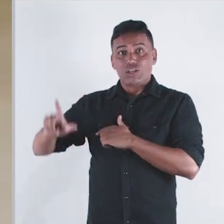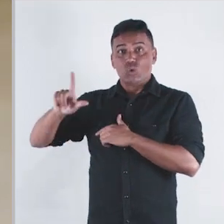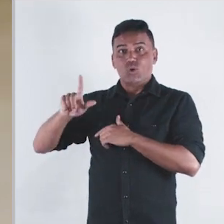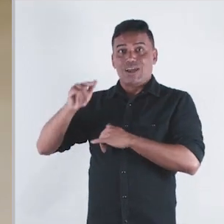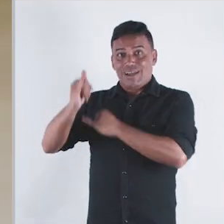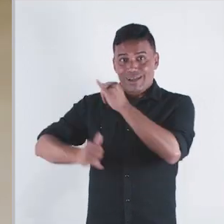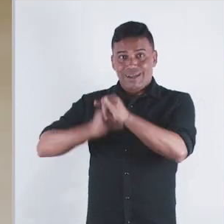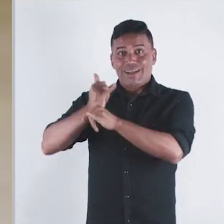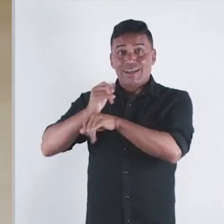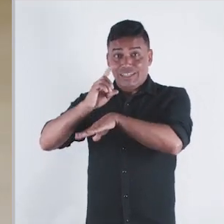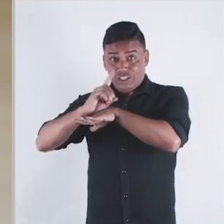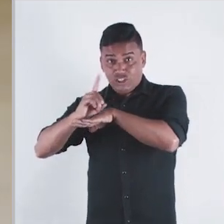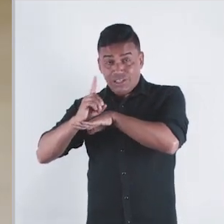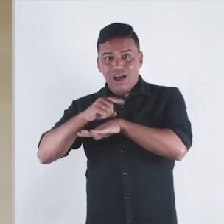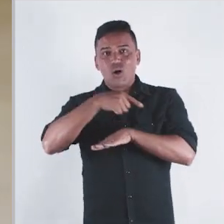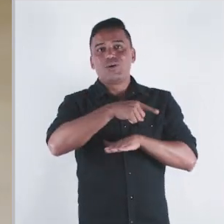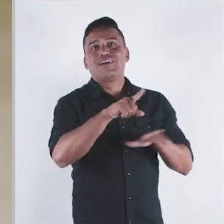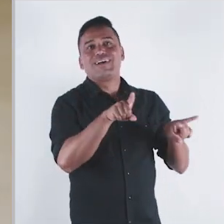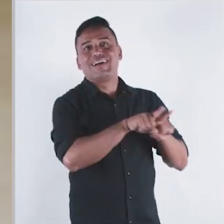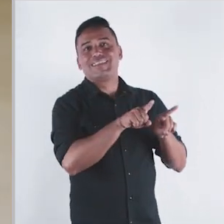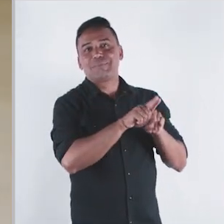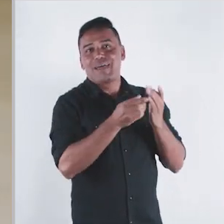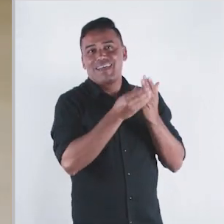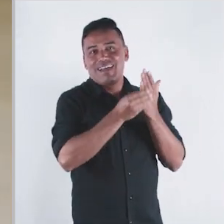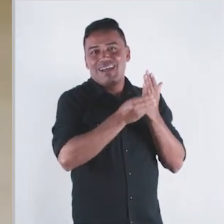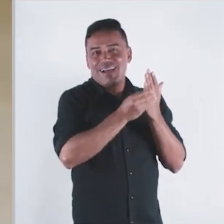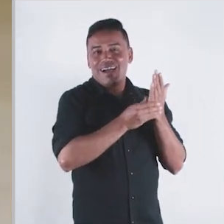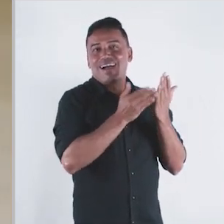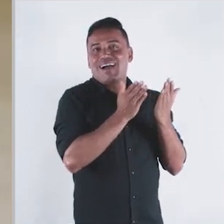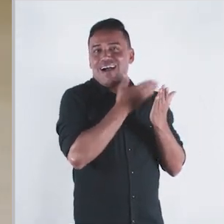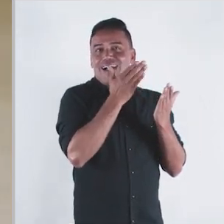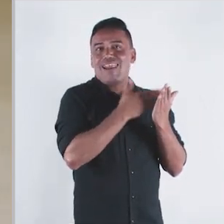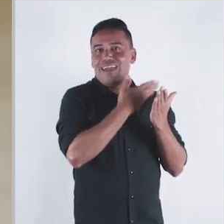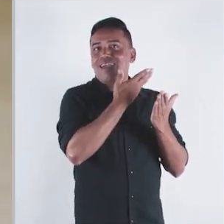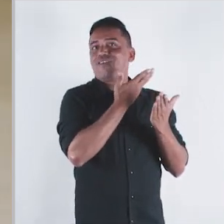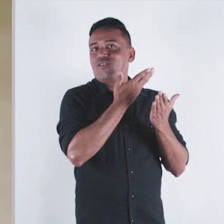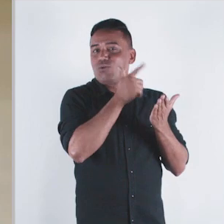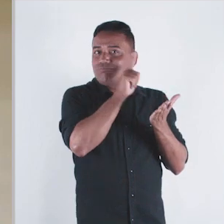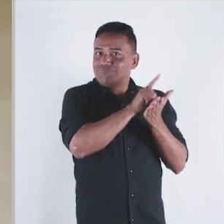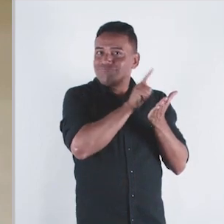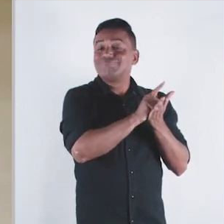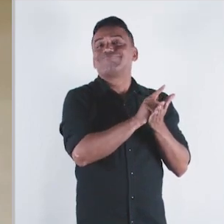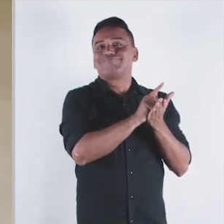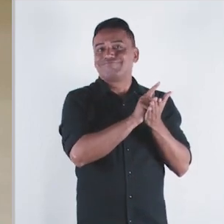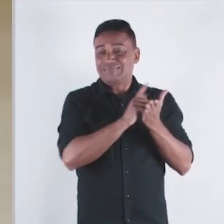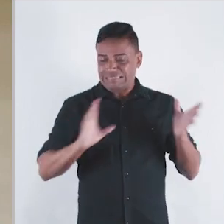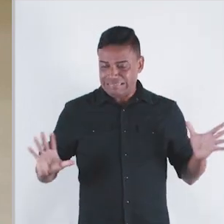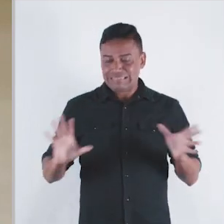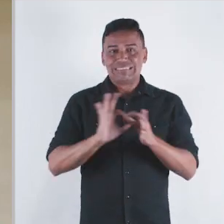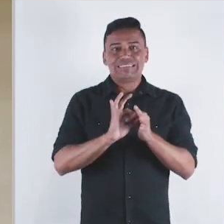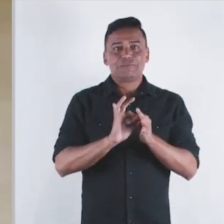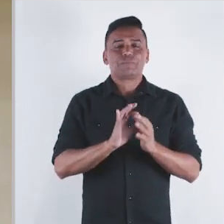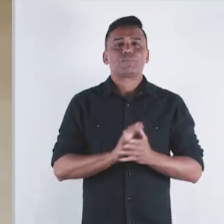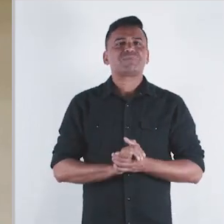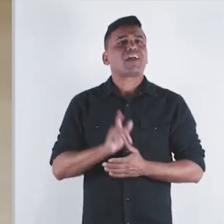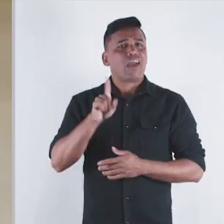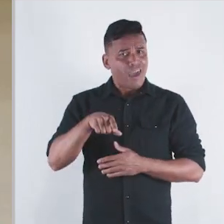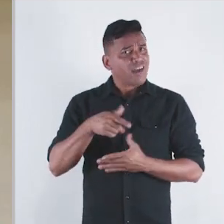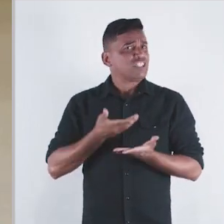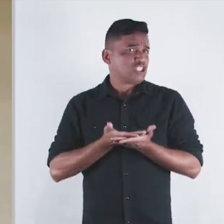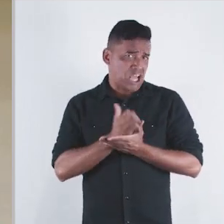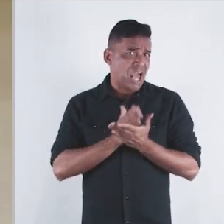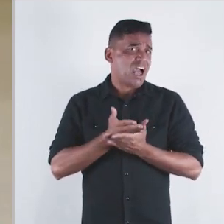ao mesmo tempo. O que a gente tem, assim, é chato dizer isso, mas acontece